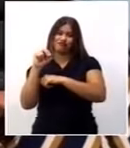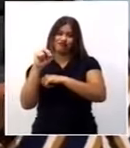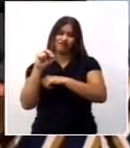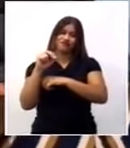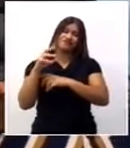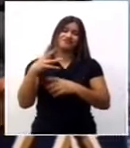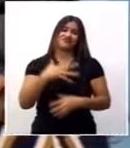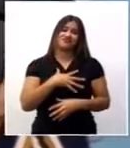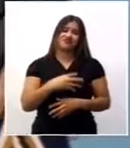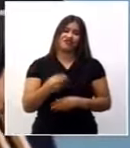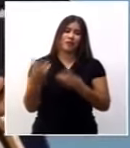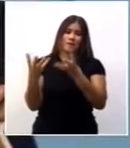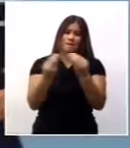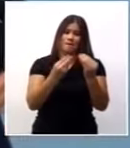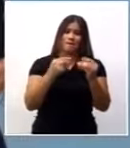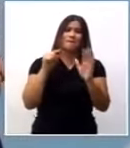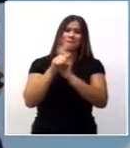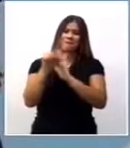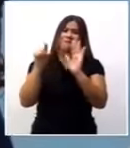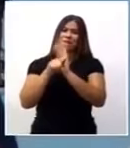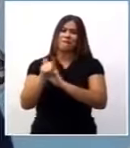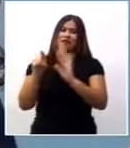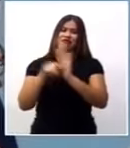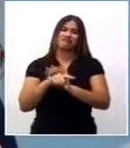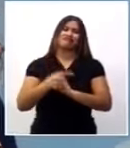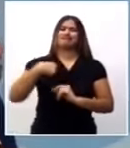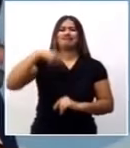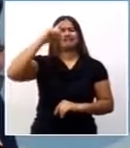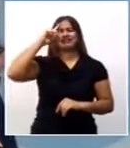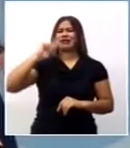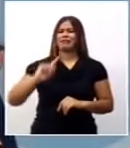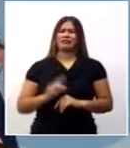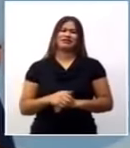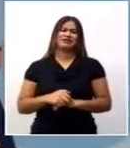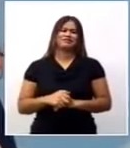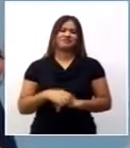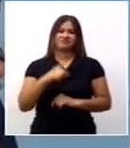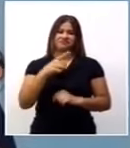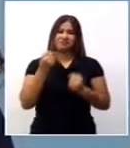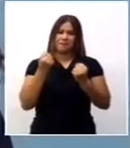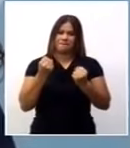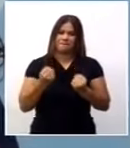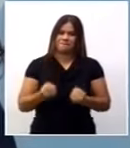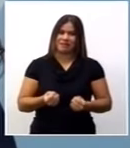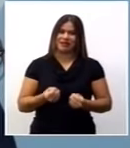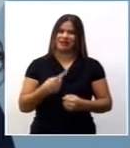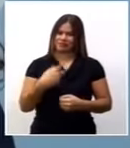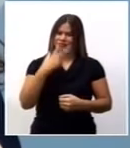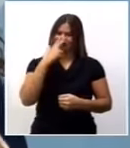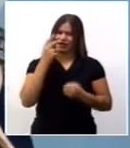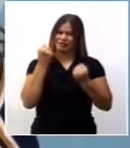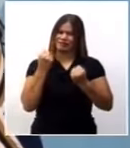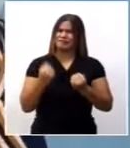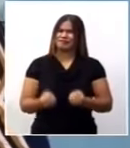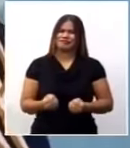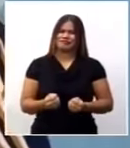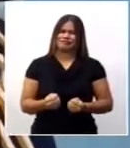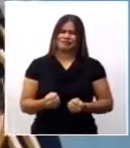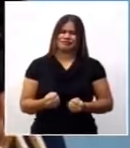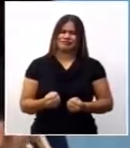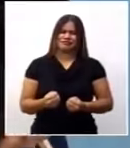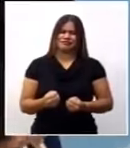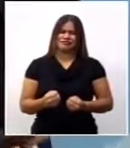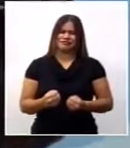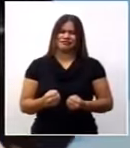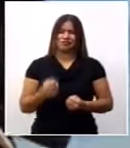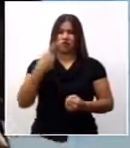todos perguntaram o que era isso quando eu trouxe a primeira vez para minha casa. É pesado, né, professora? Será que isso é pesado? Parece que é bem pesado. Será que é